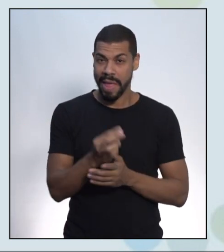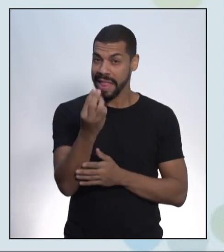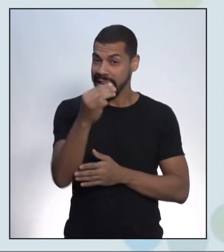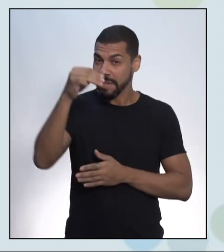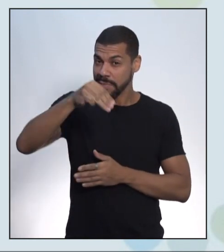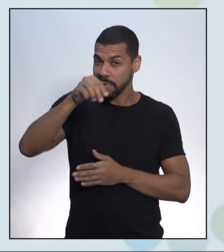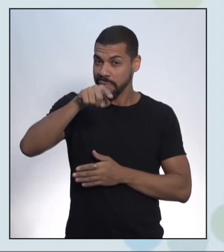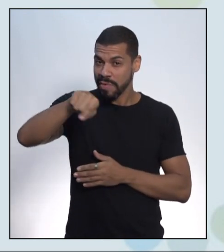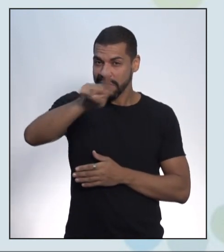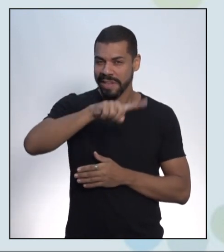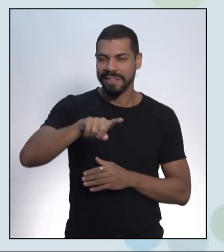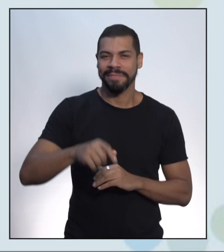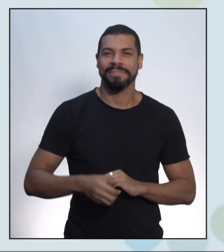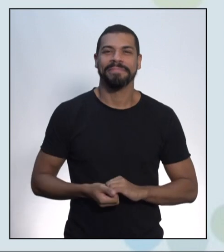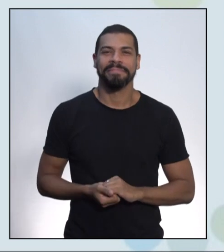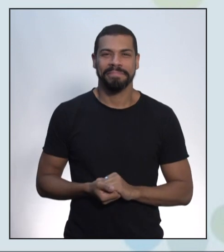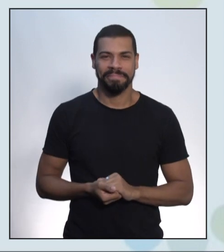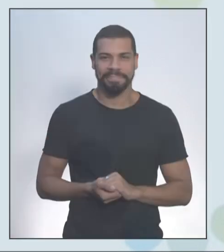para vocês.